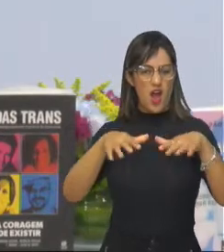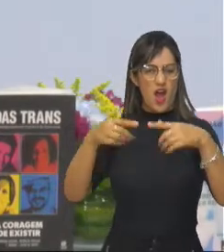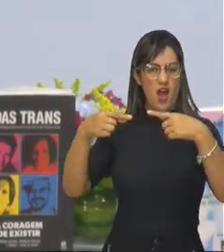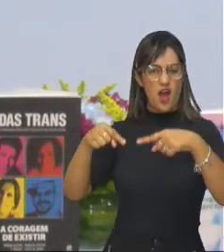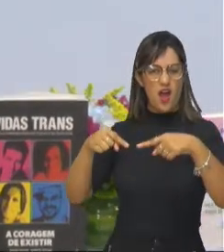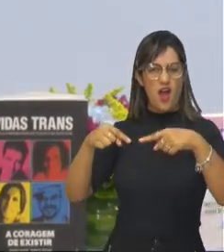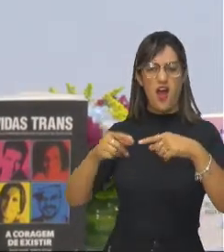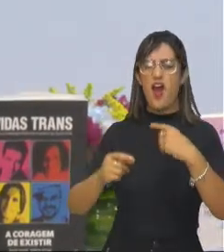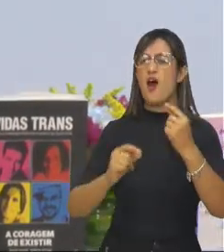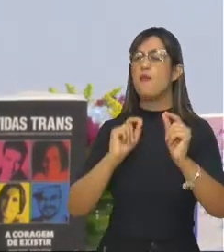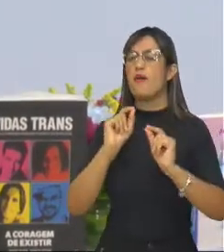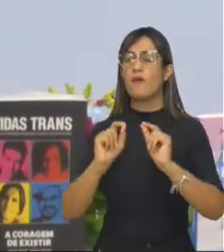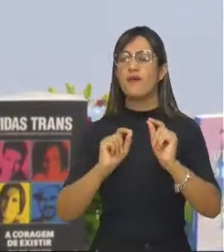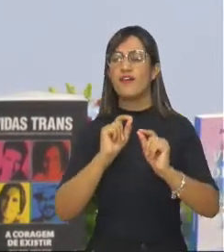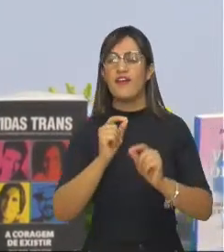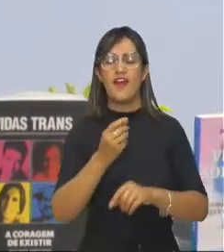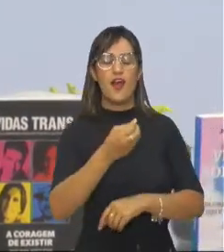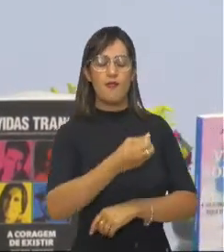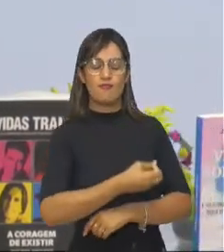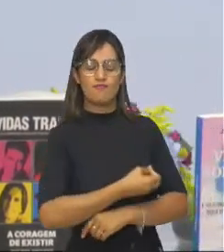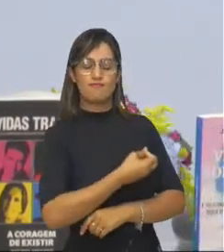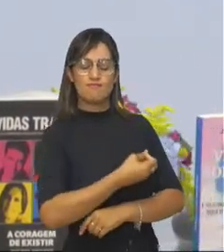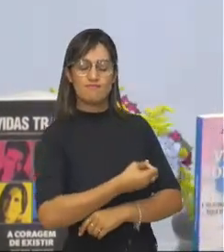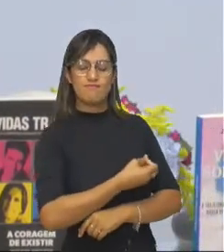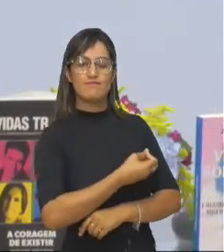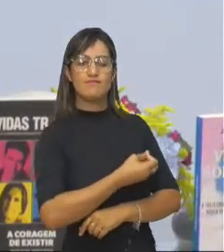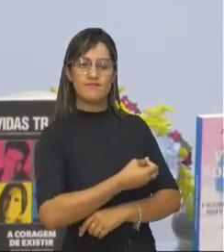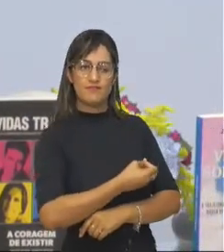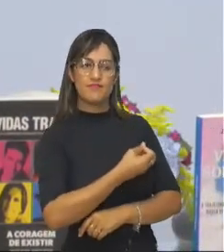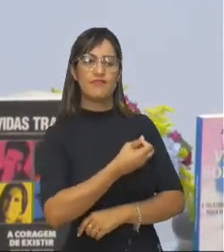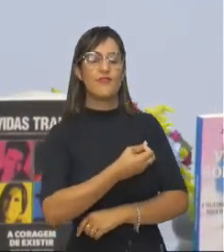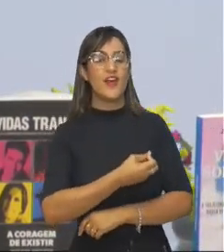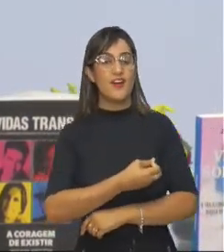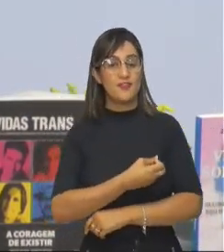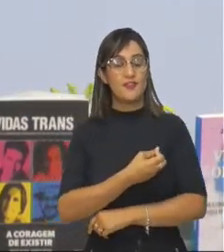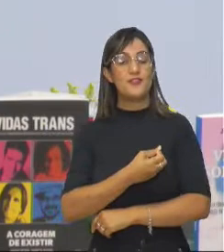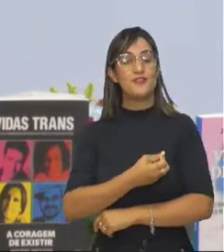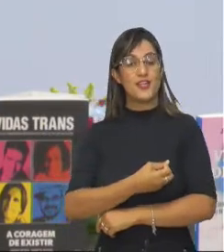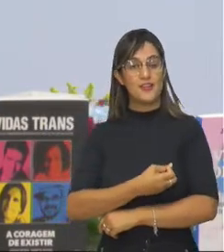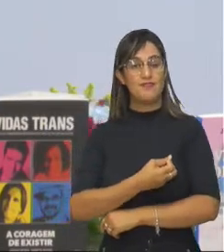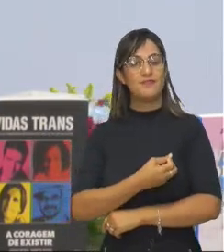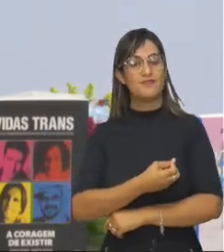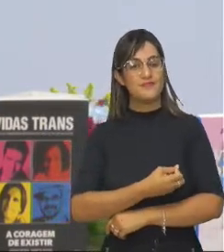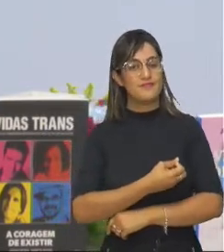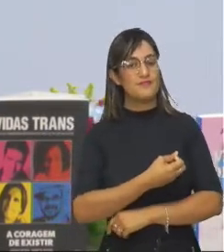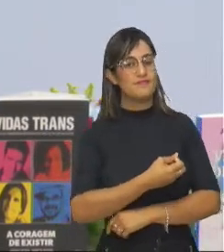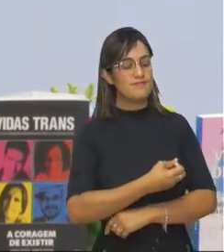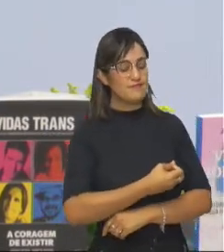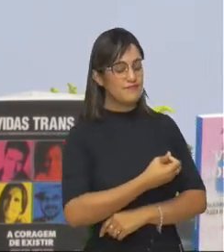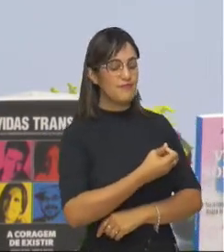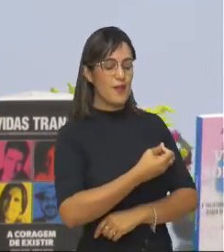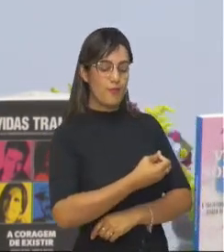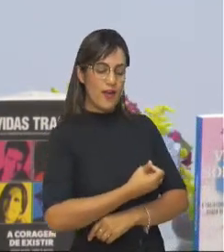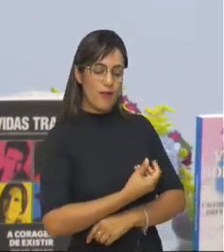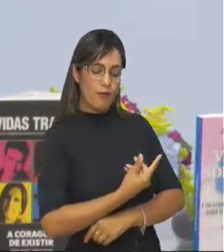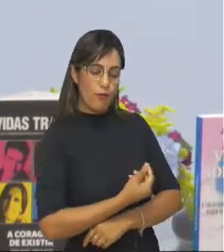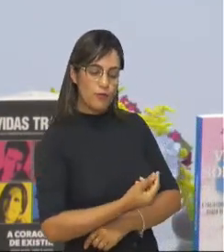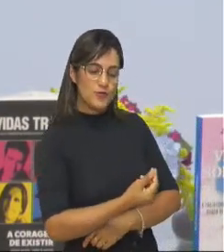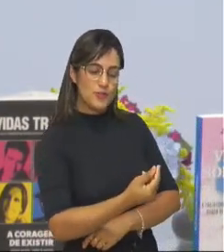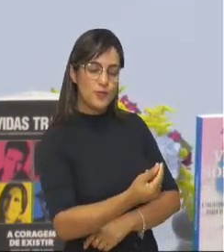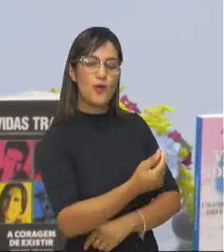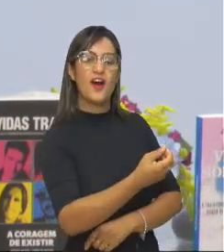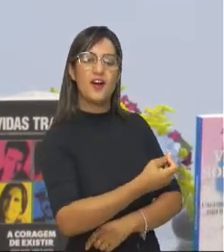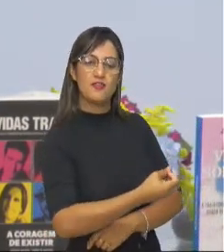Para sobreviver. Para sobreviver. Para